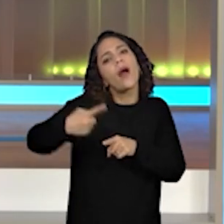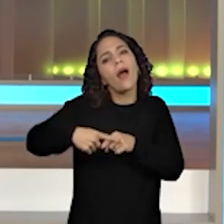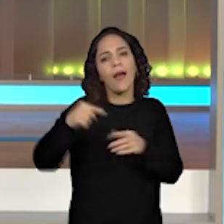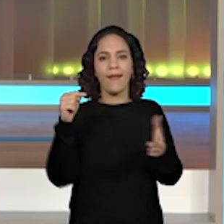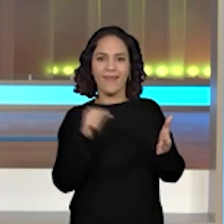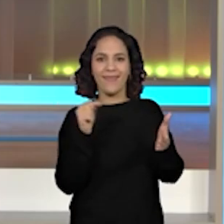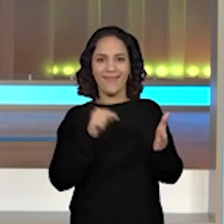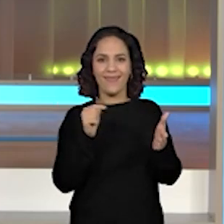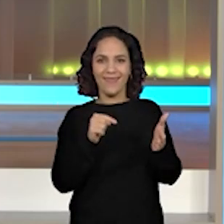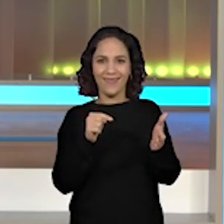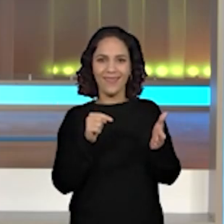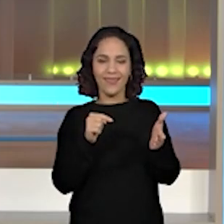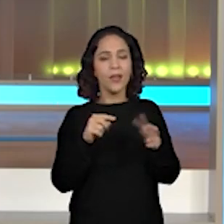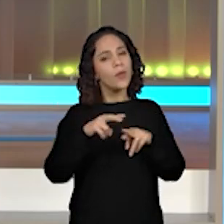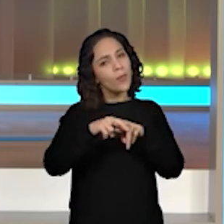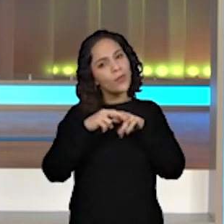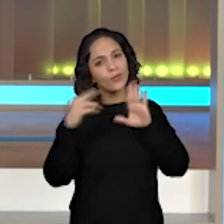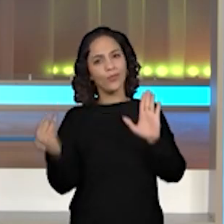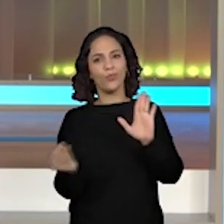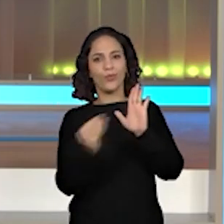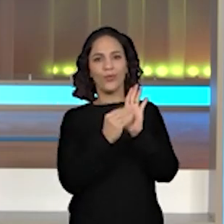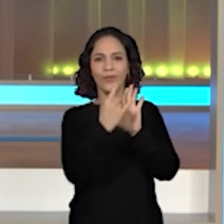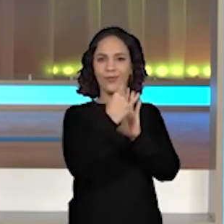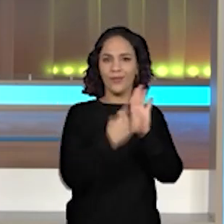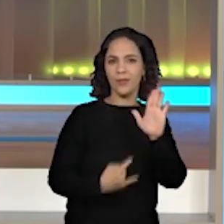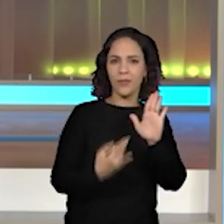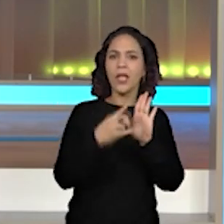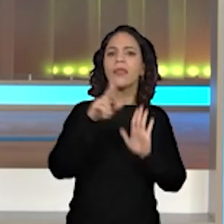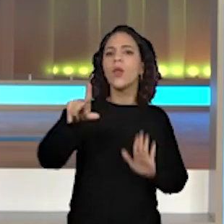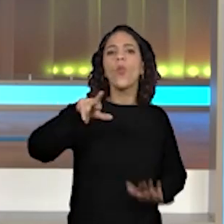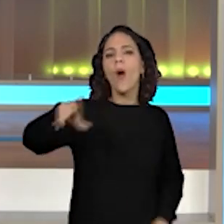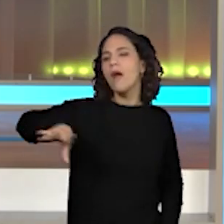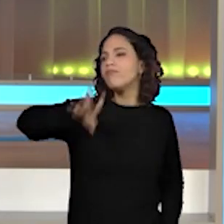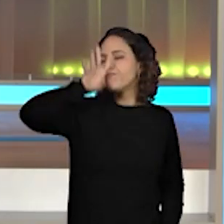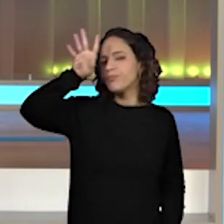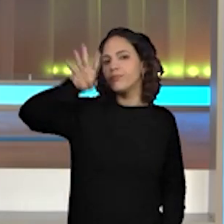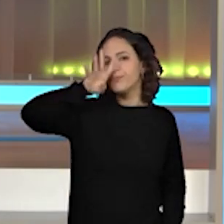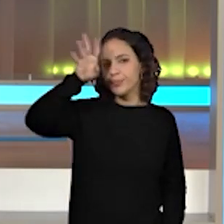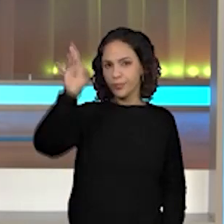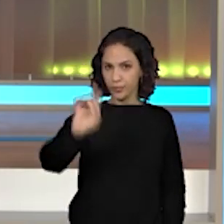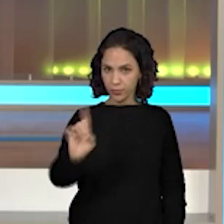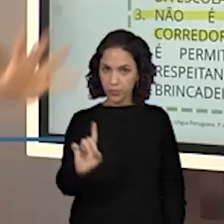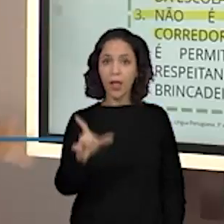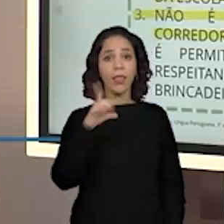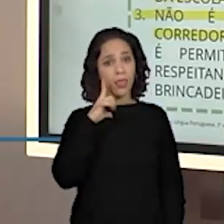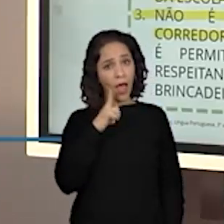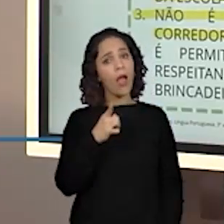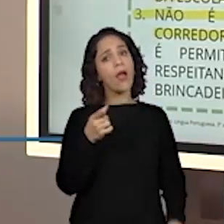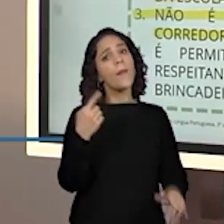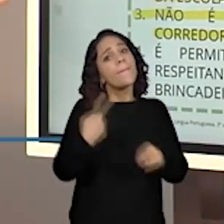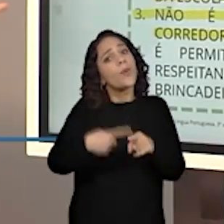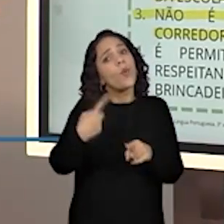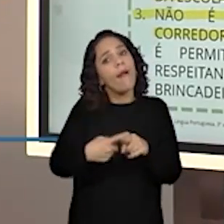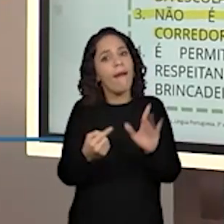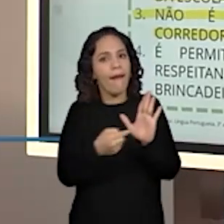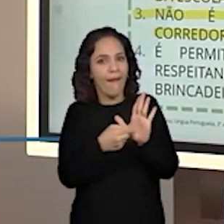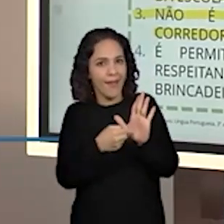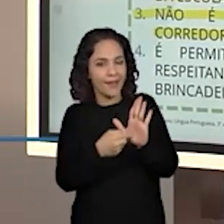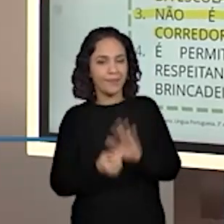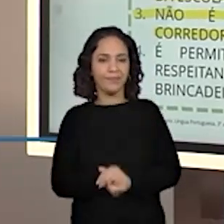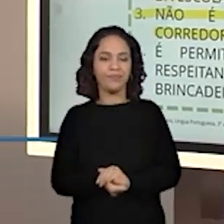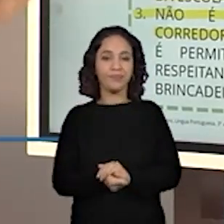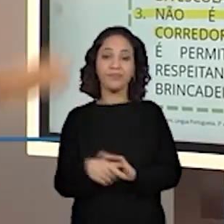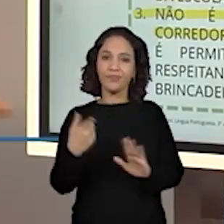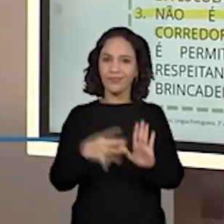para que elas estejam presentes no documento, no regulamento. O texto segue e